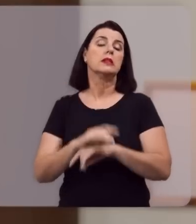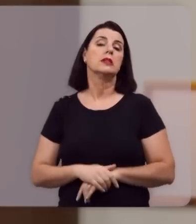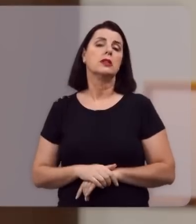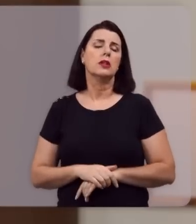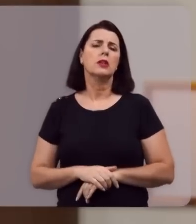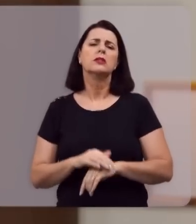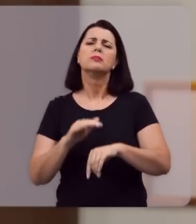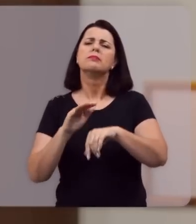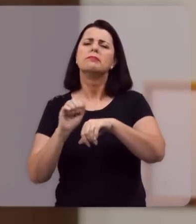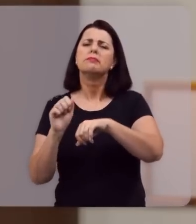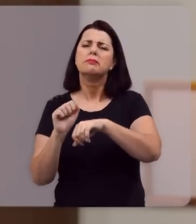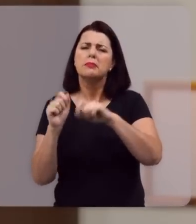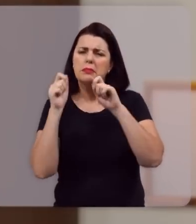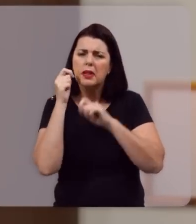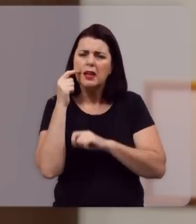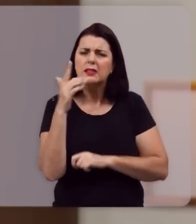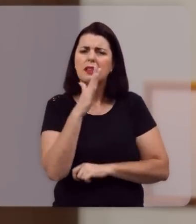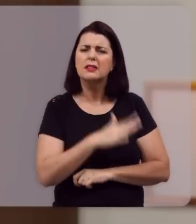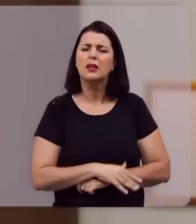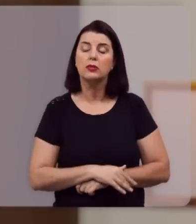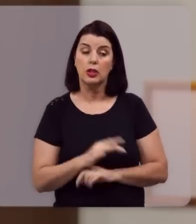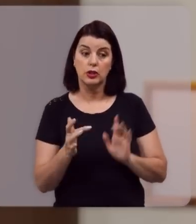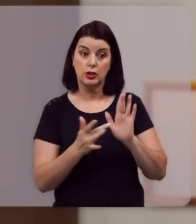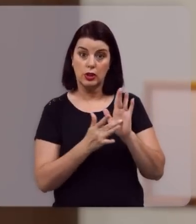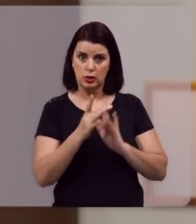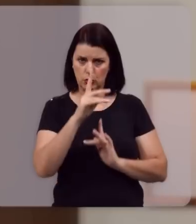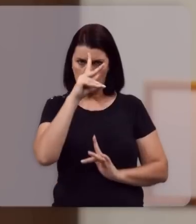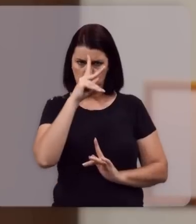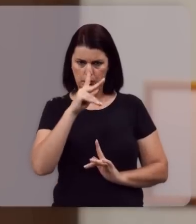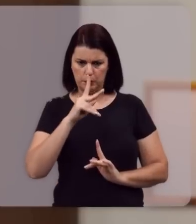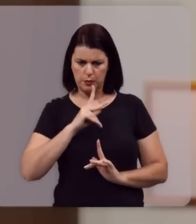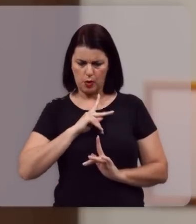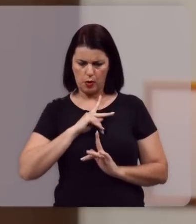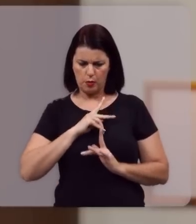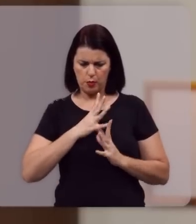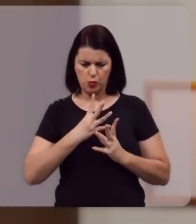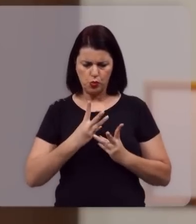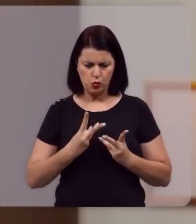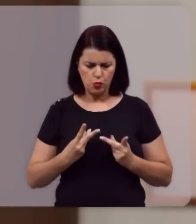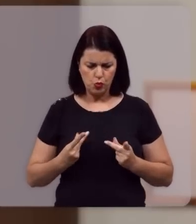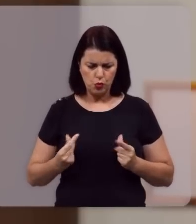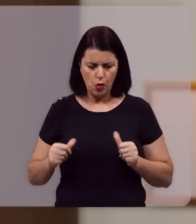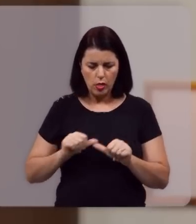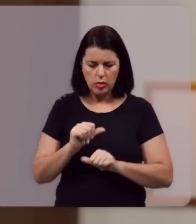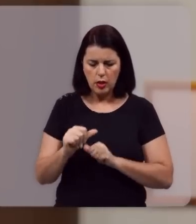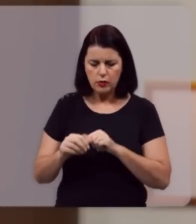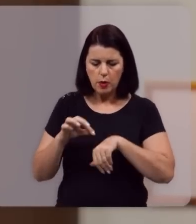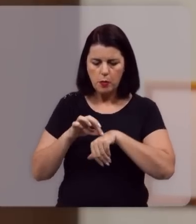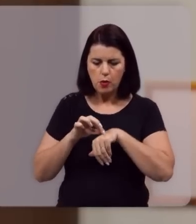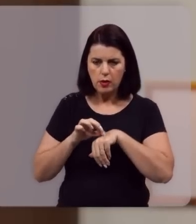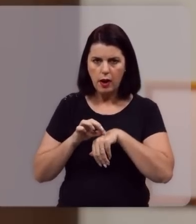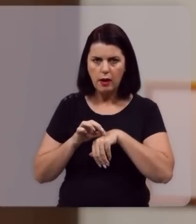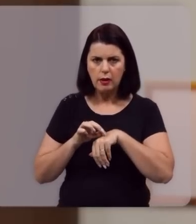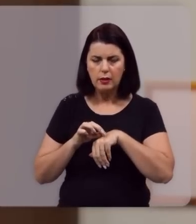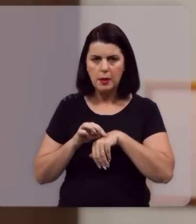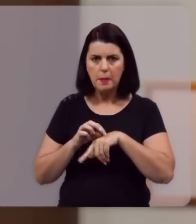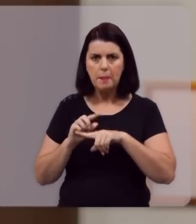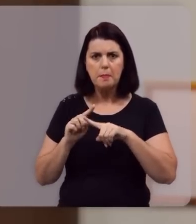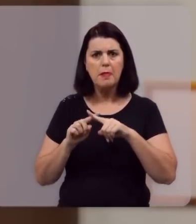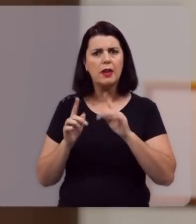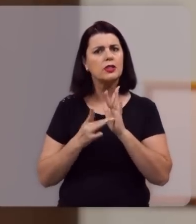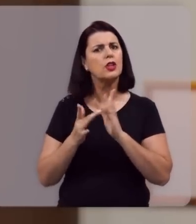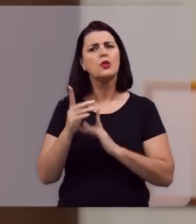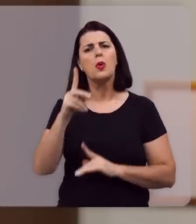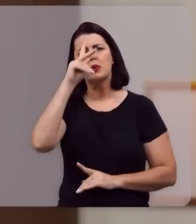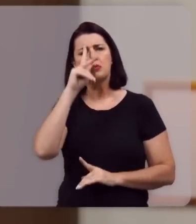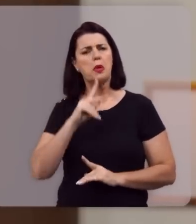sobremaneira. Chama a sua atenção para o fato de que ele a si mesmo se esvaziou. Mas não está escrito que ele a si mesmo